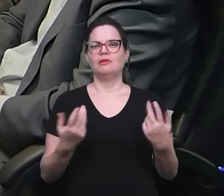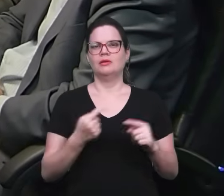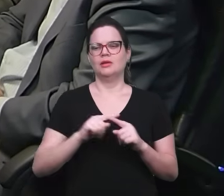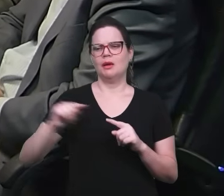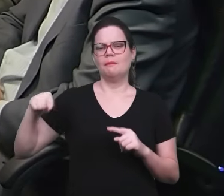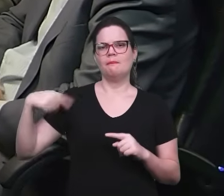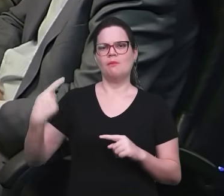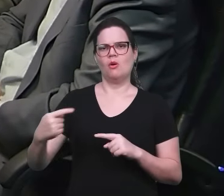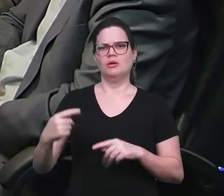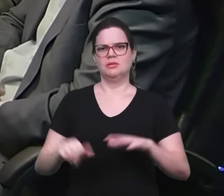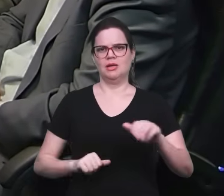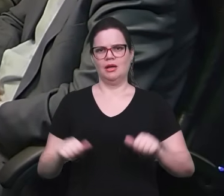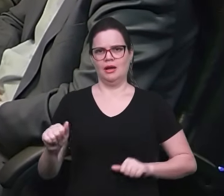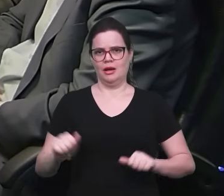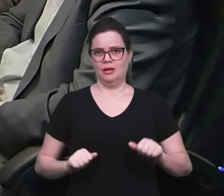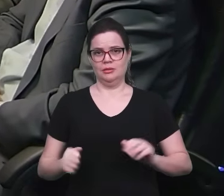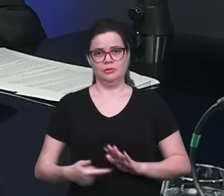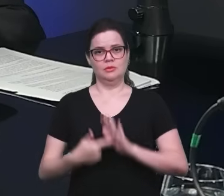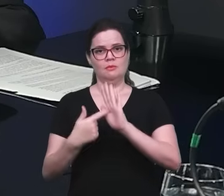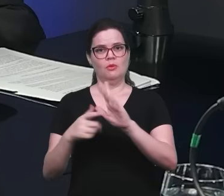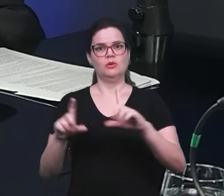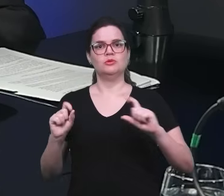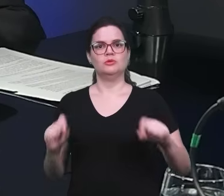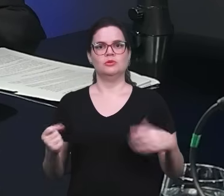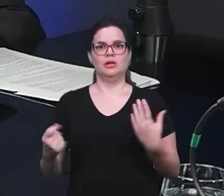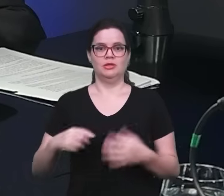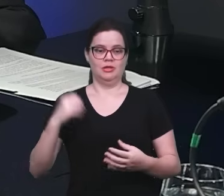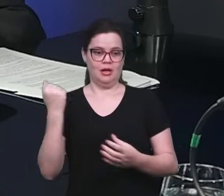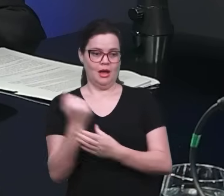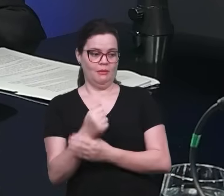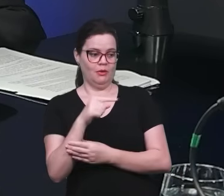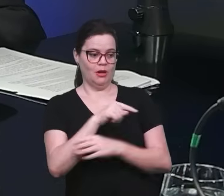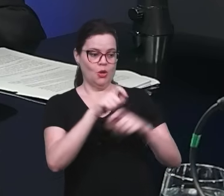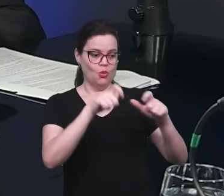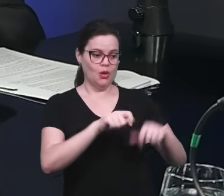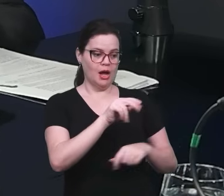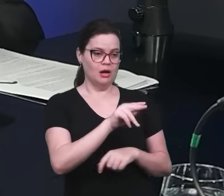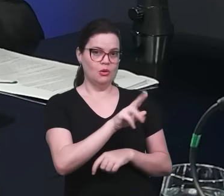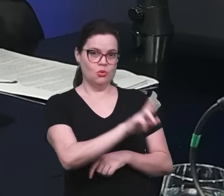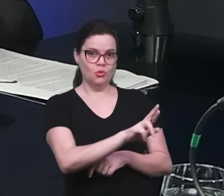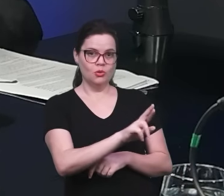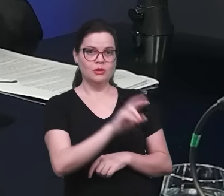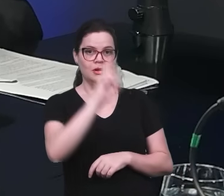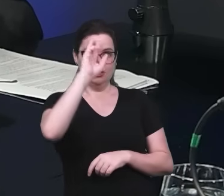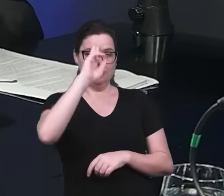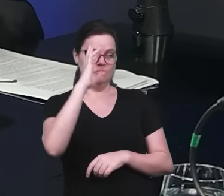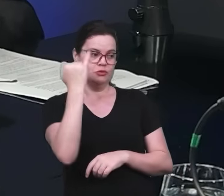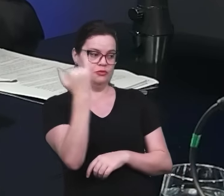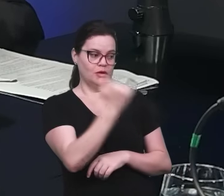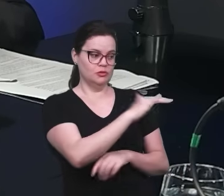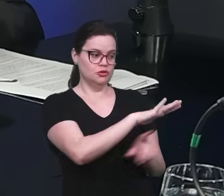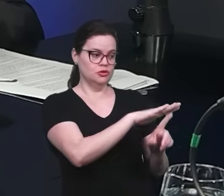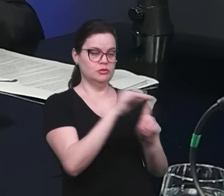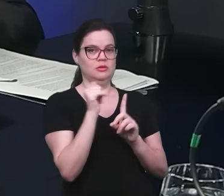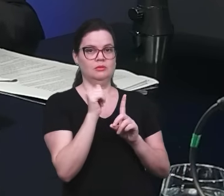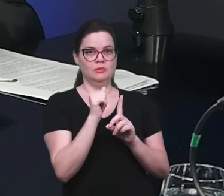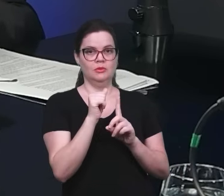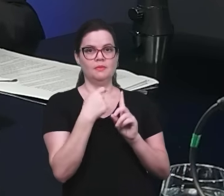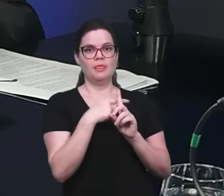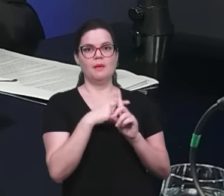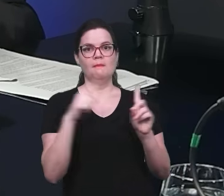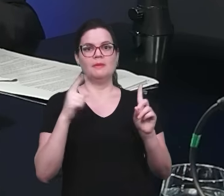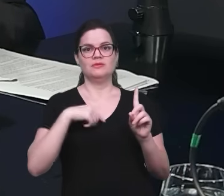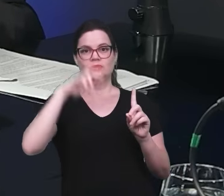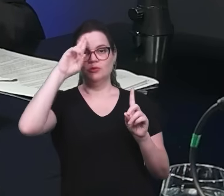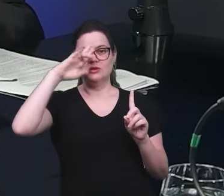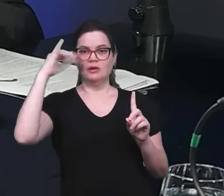livro de Atos, destaca isso. Abraão foi chamado quando estava em Ur. E o ponto é, a voz do Senhor é o que